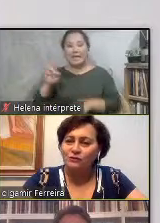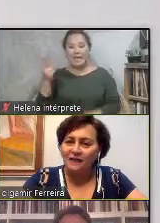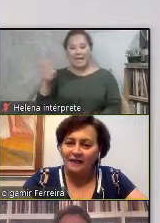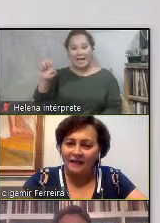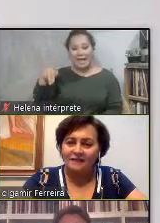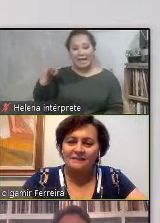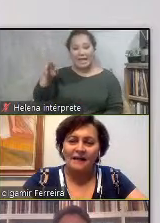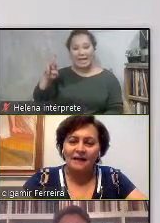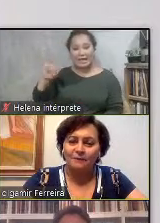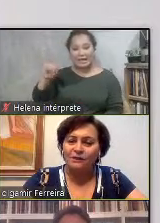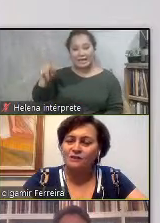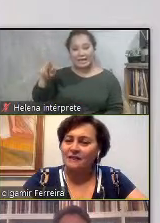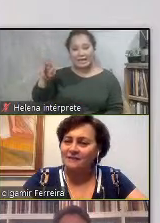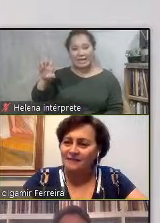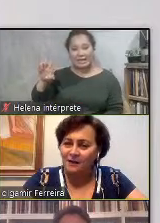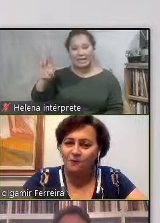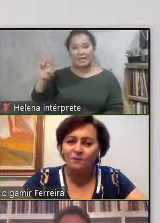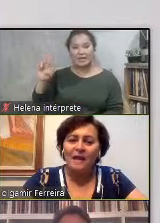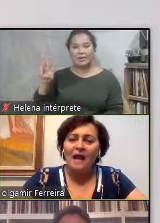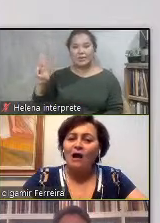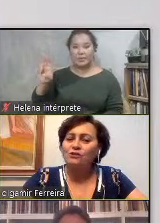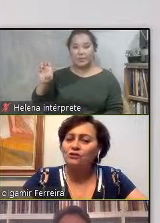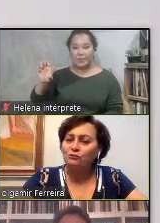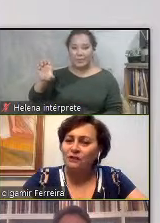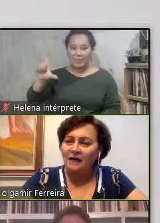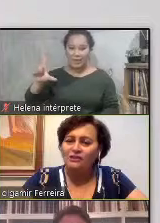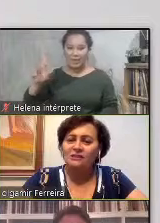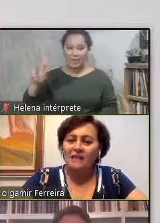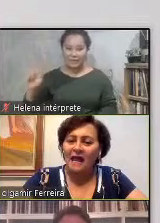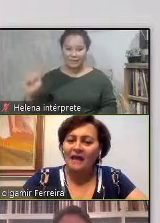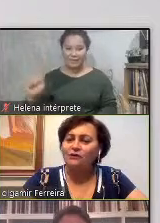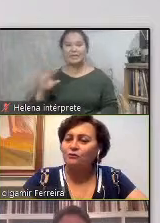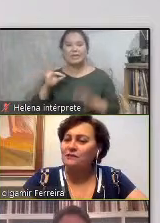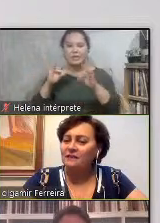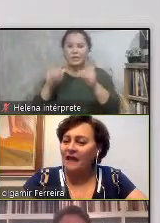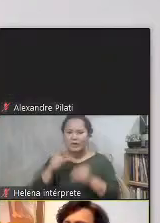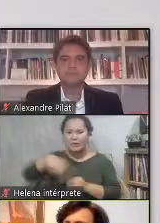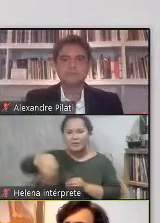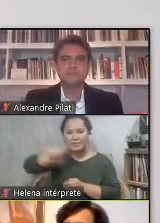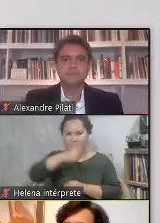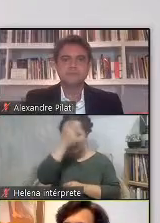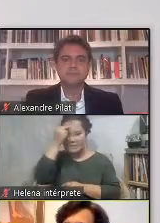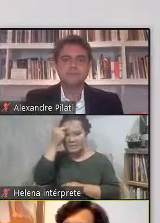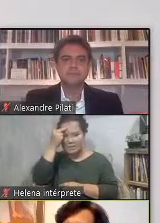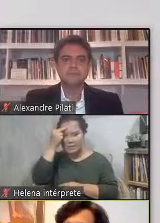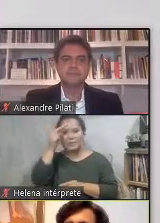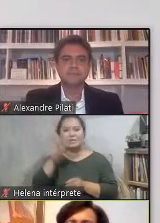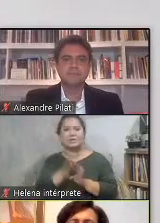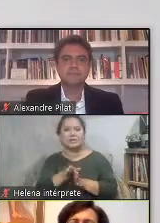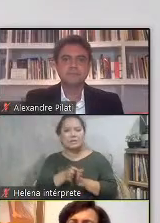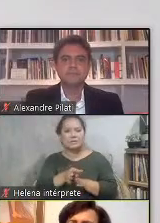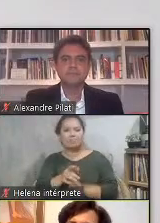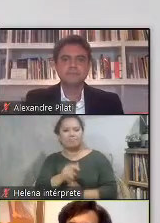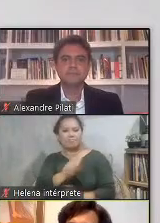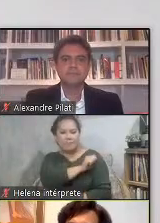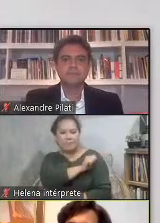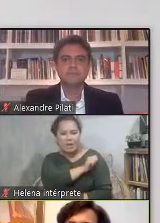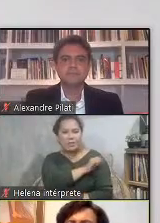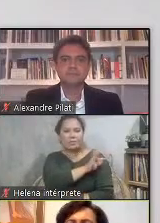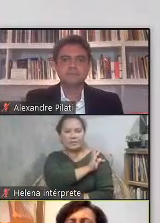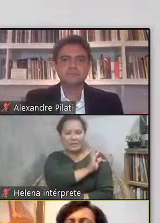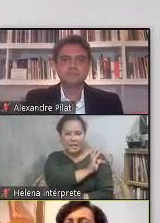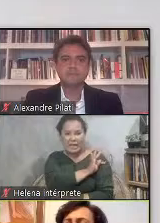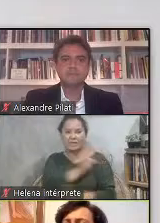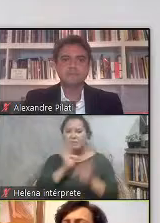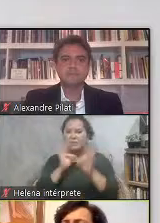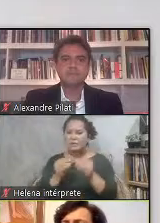conselheiros e conselheiras da Câmara de Extensão, aos estudantes, técnicos e técnicas administrativas, a todos os